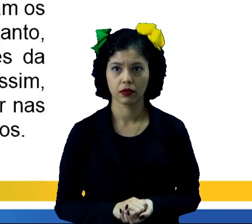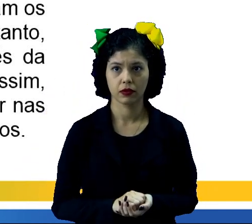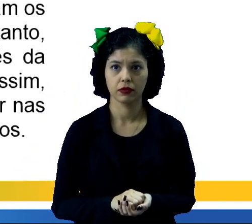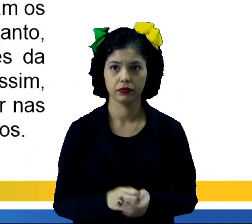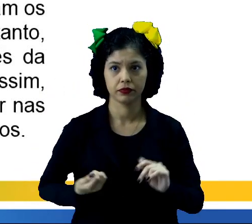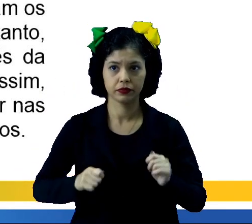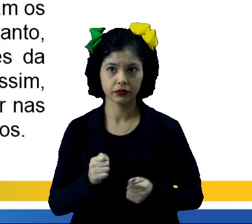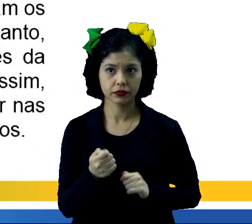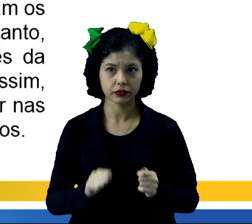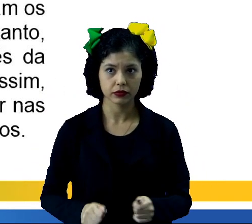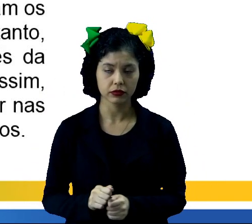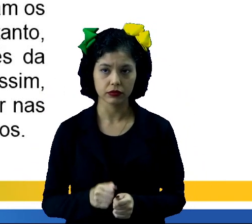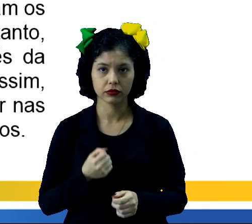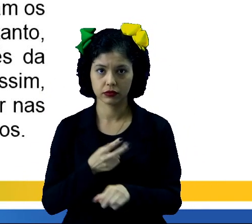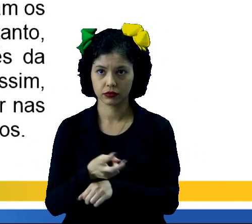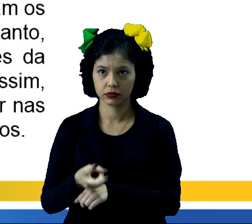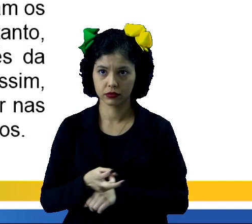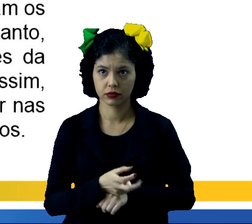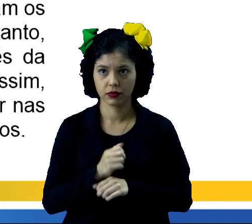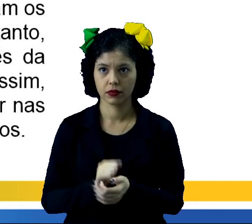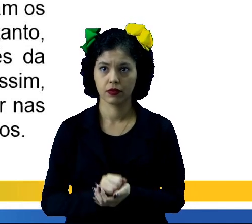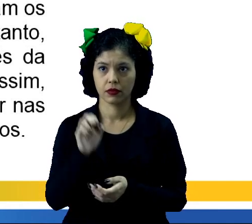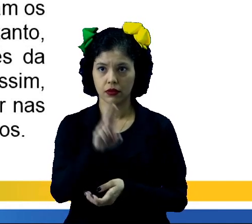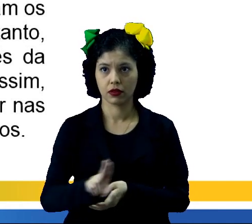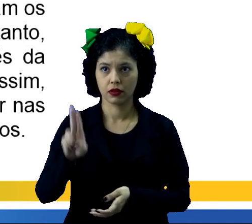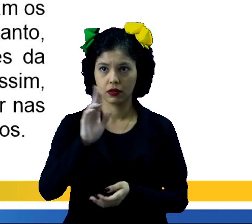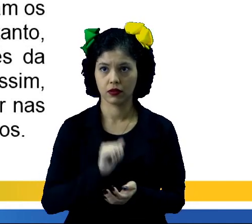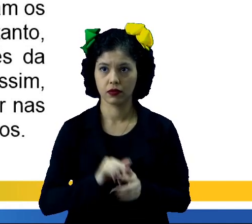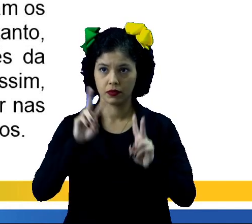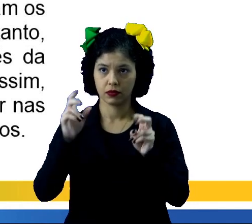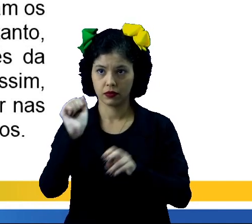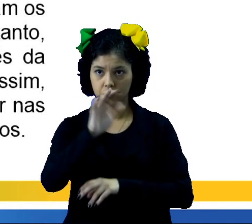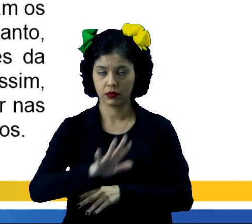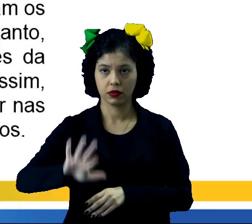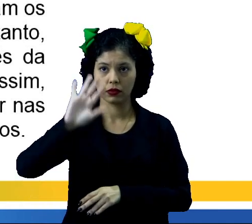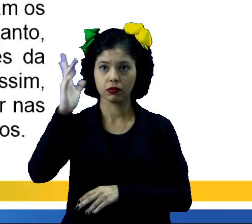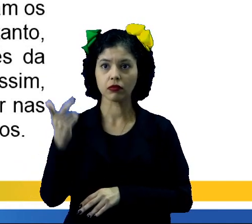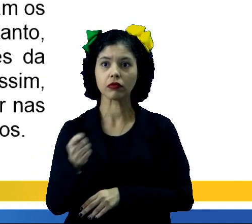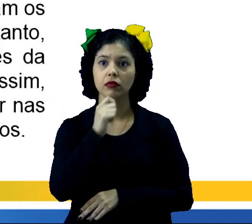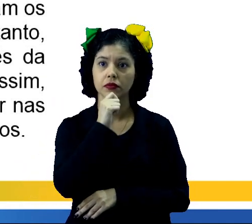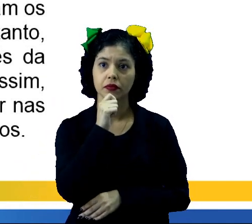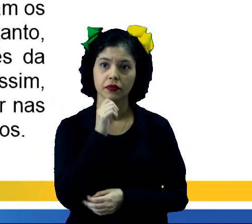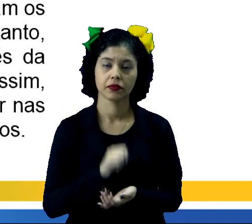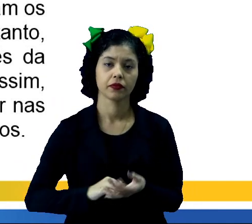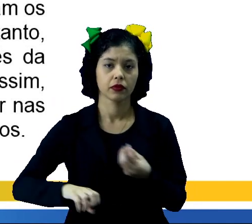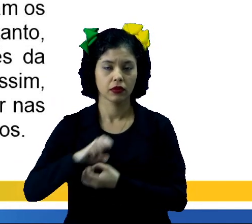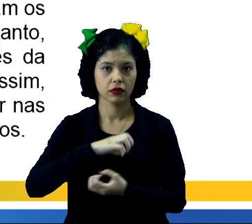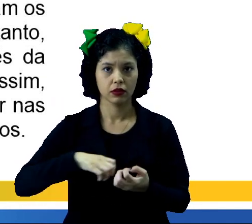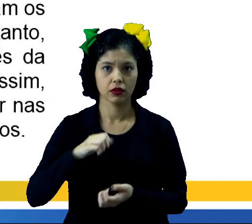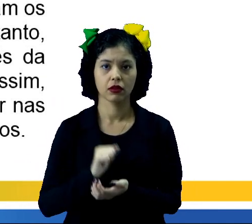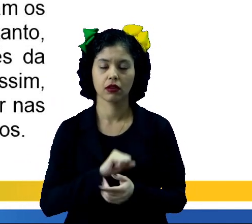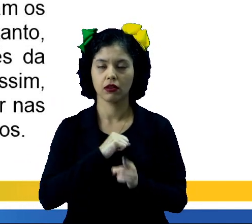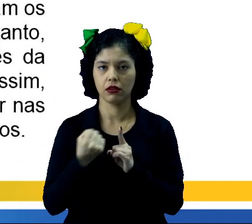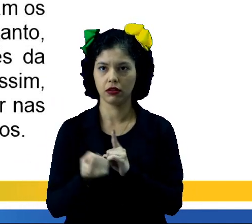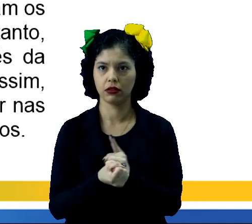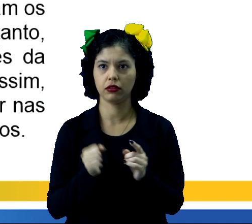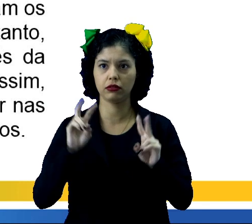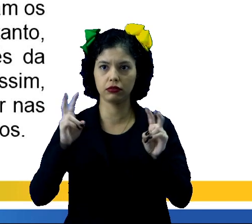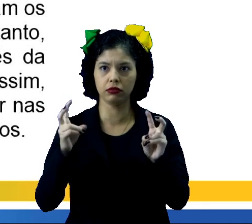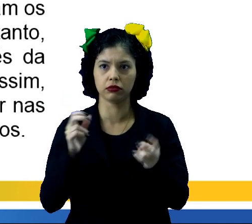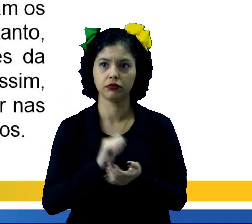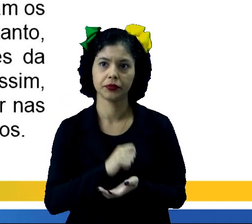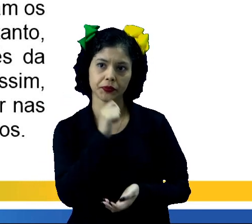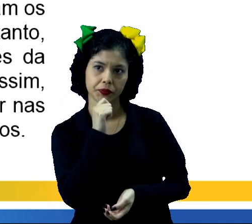de domínio, né, de exploração dos europeus sobre os asiáticos e africanos seria o evolucionismo social, né? Essa